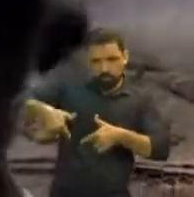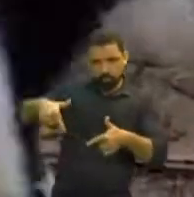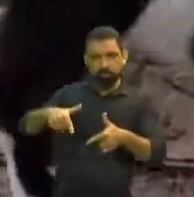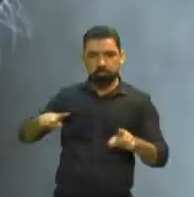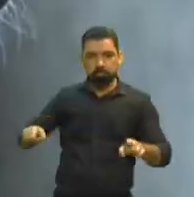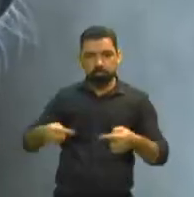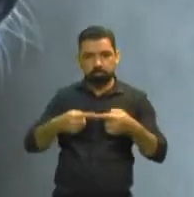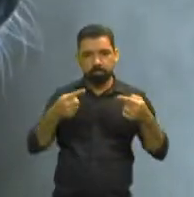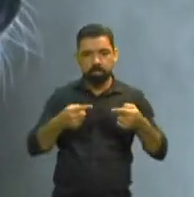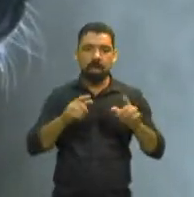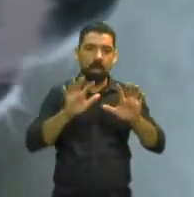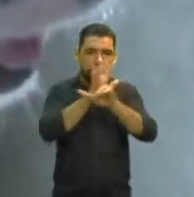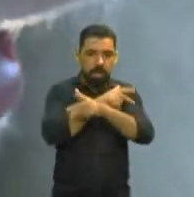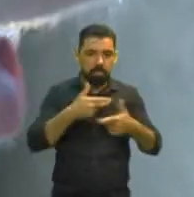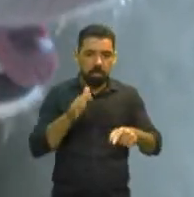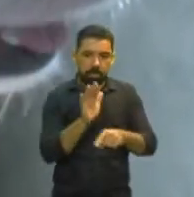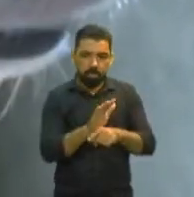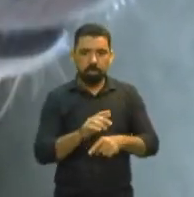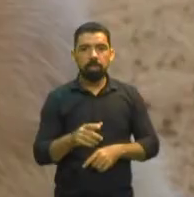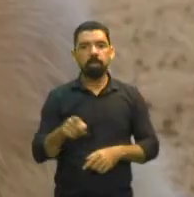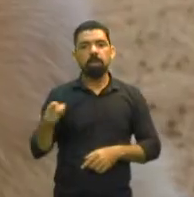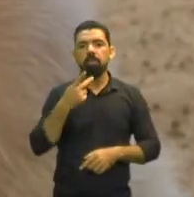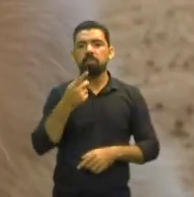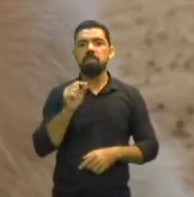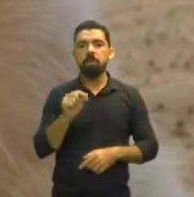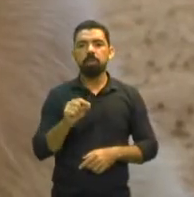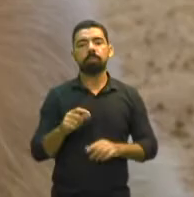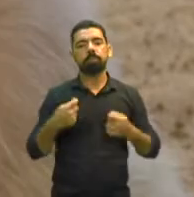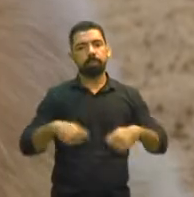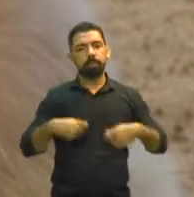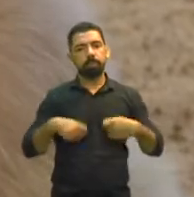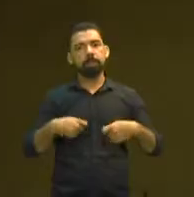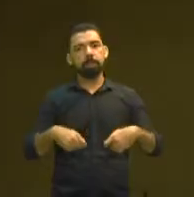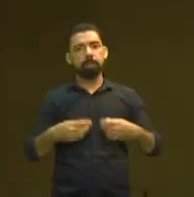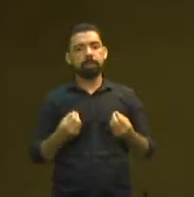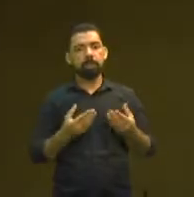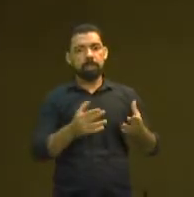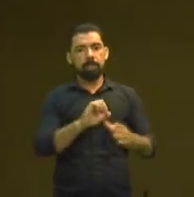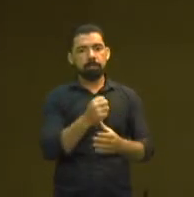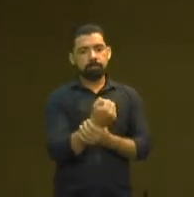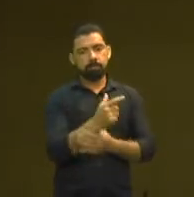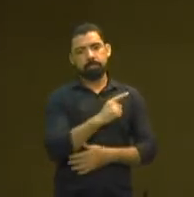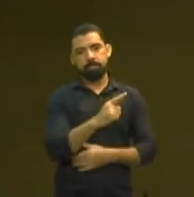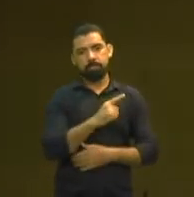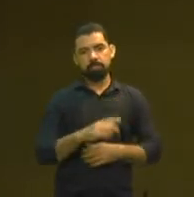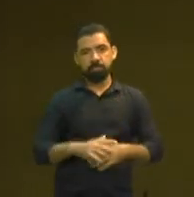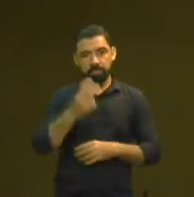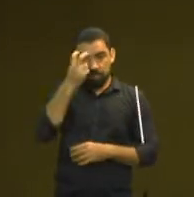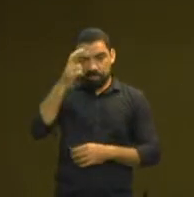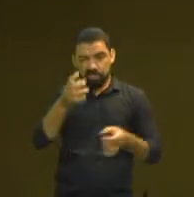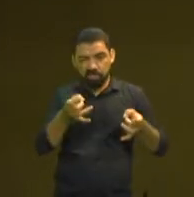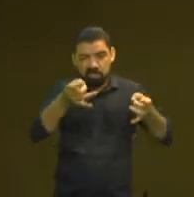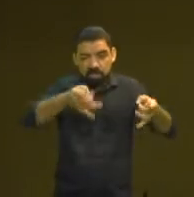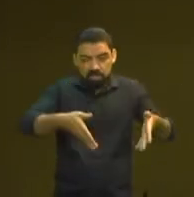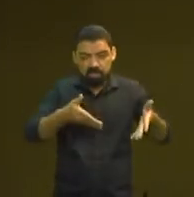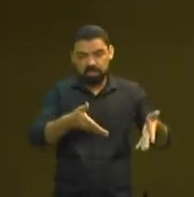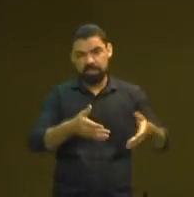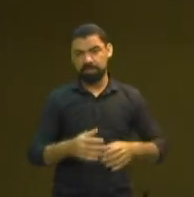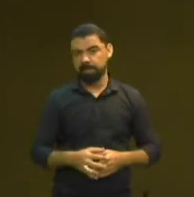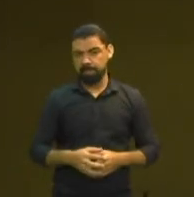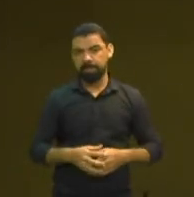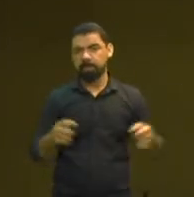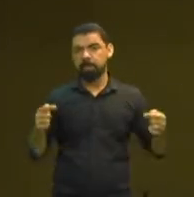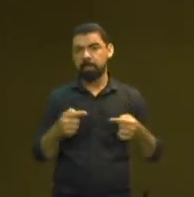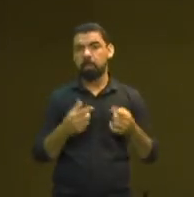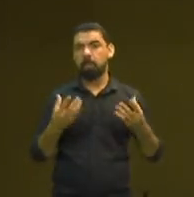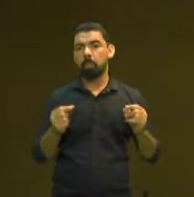no sentido de fortalecer a importância da guarda responsável dos bichos de estimação. Essa cultura do abandono, ela está muito colocada, a gente diz,